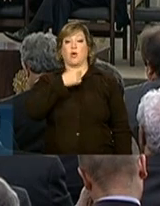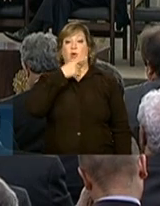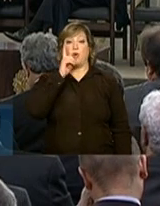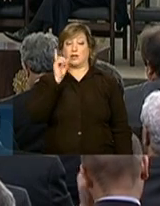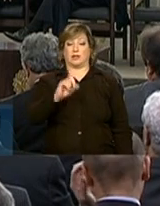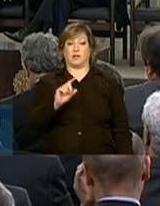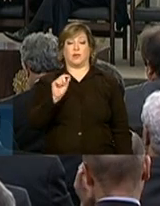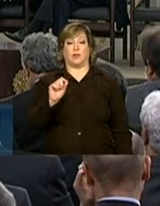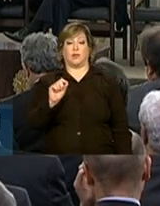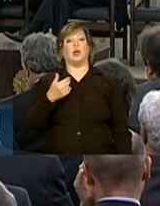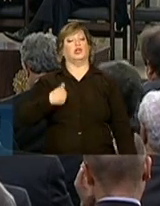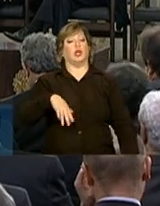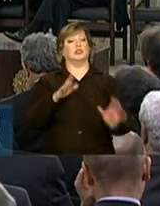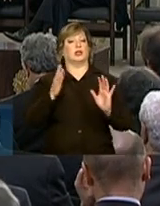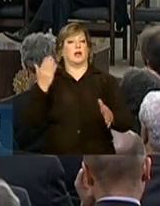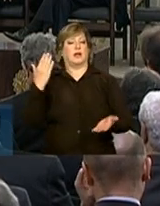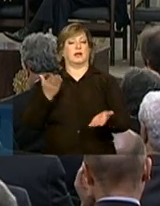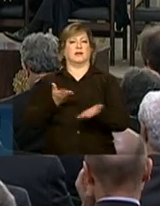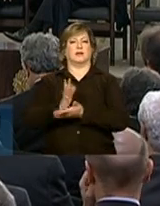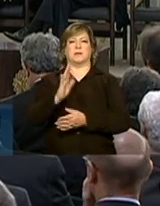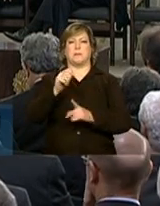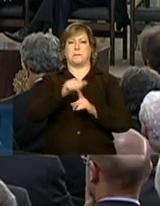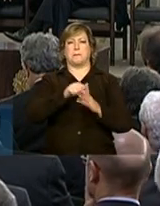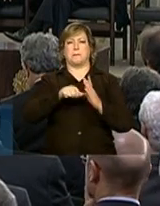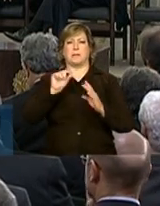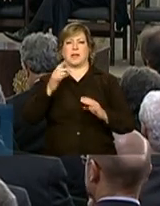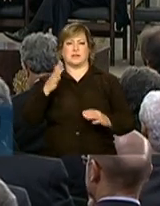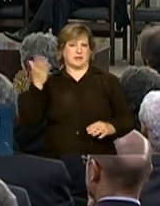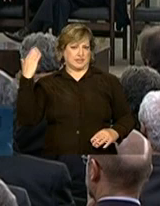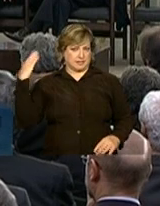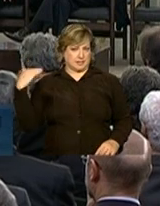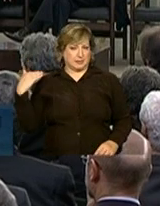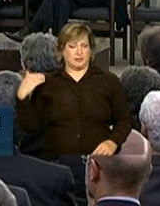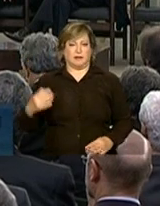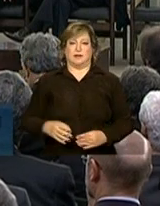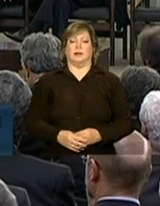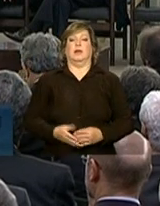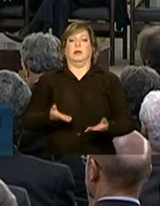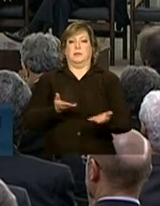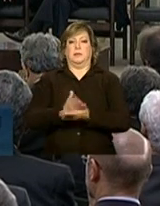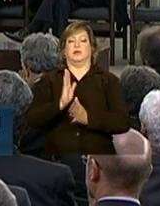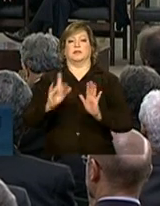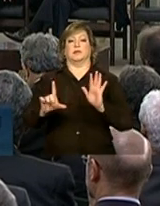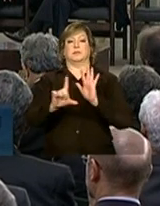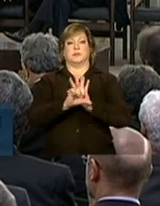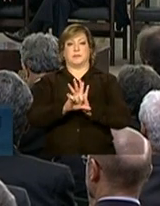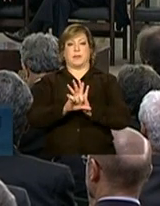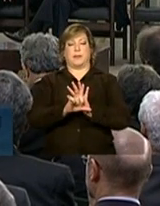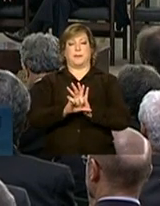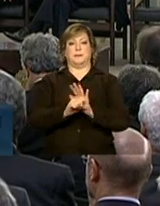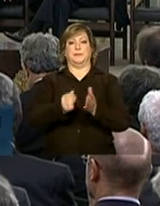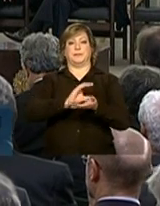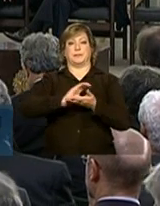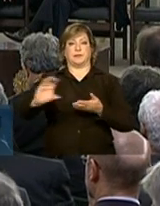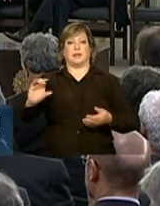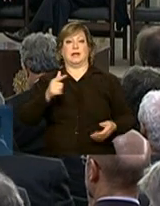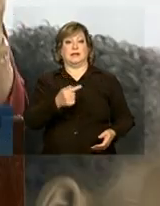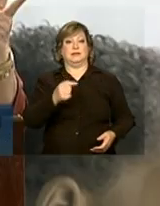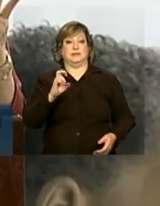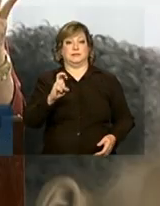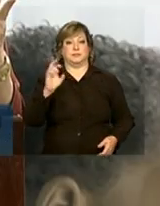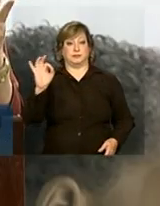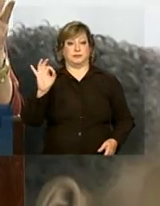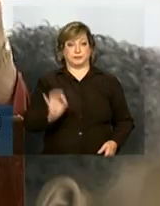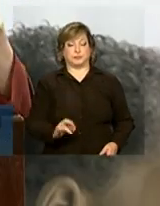nós aprovamos, há uns meses atrás, a lei que destinou 75%